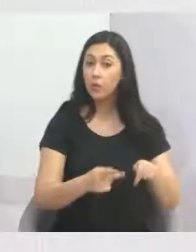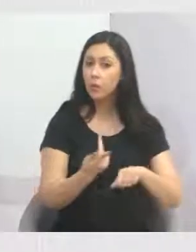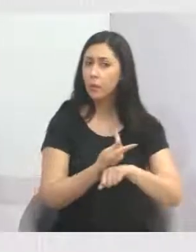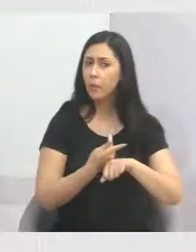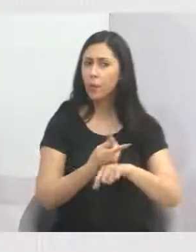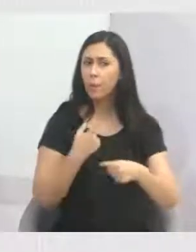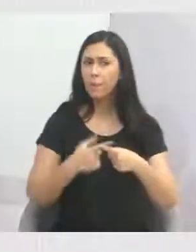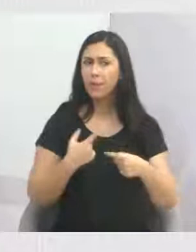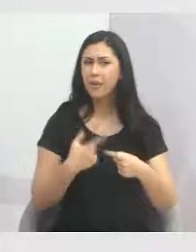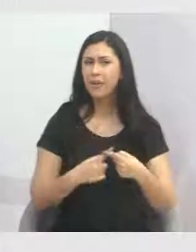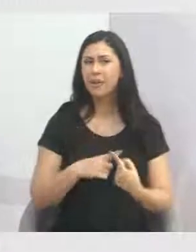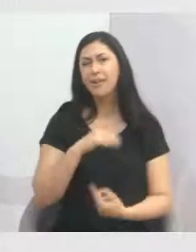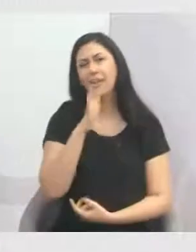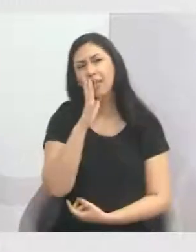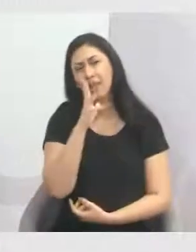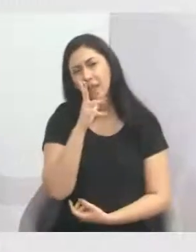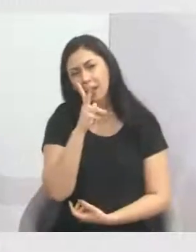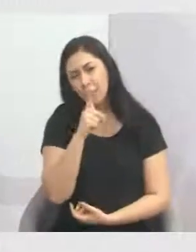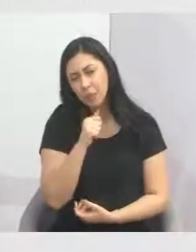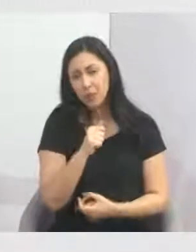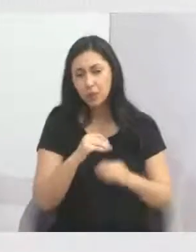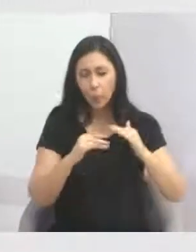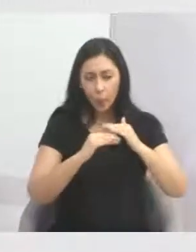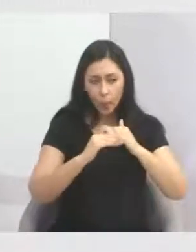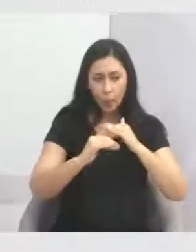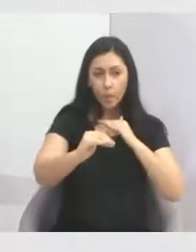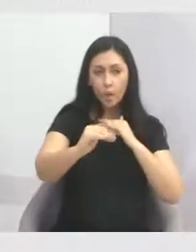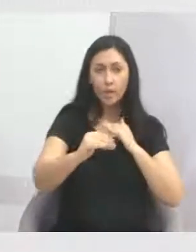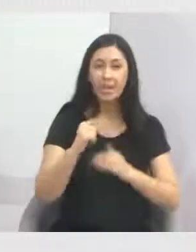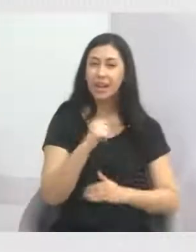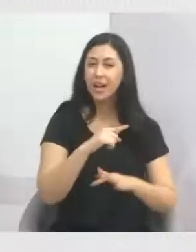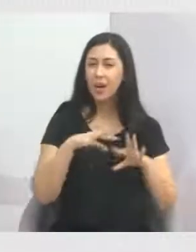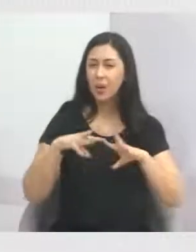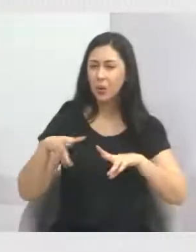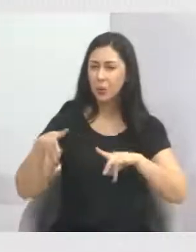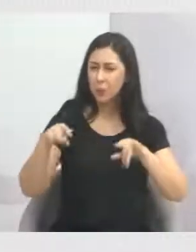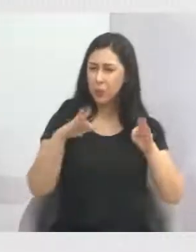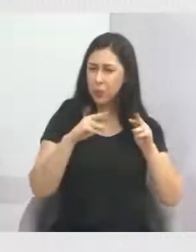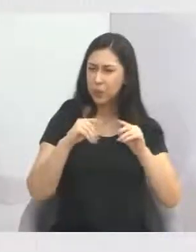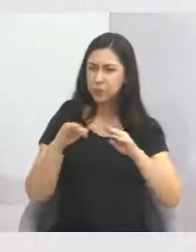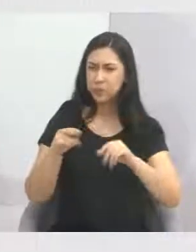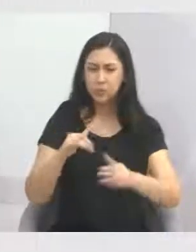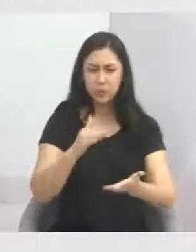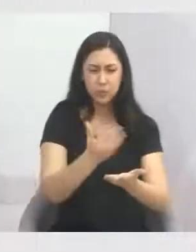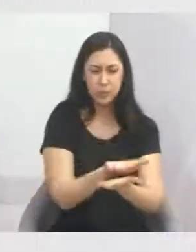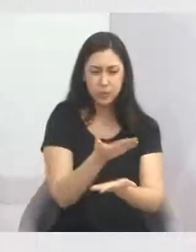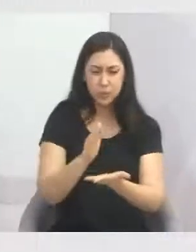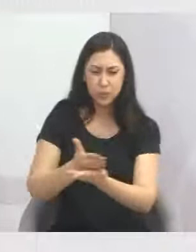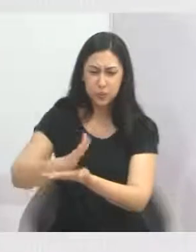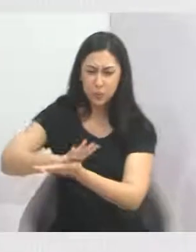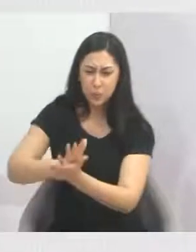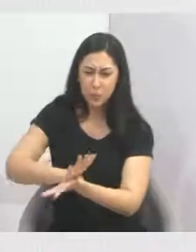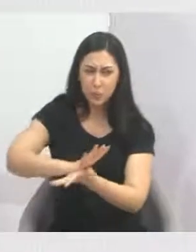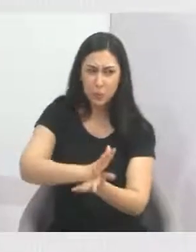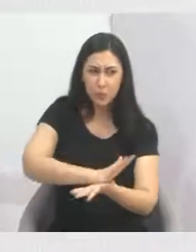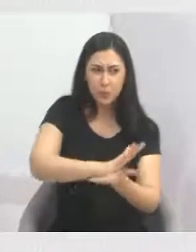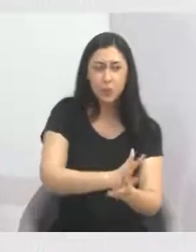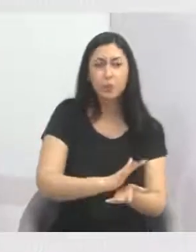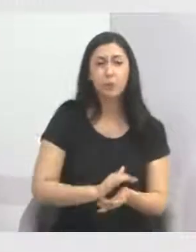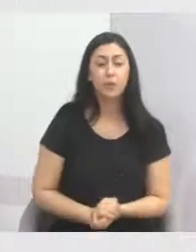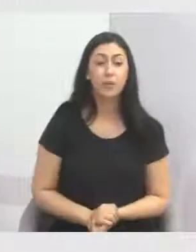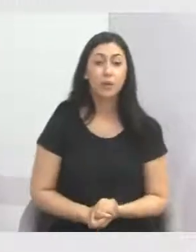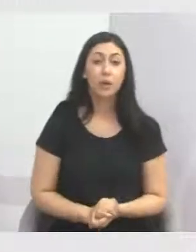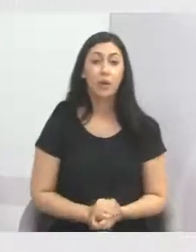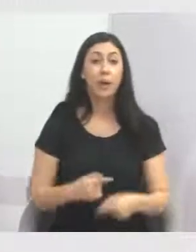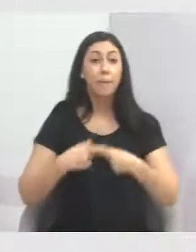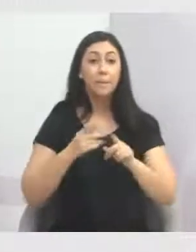muito tempo para colocar o asfalto de volta. Ali é uma poeira, é uns buracos que fica, faz o buraco, põe o cano, põe o pó de